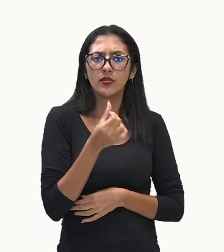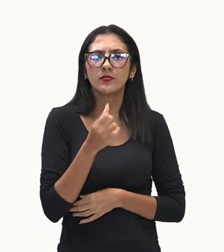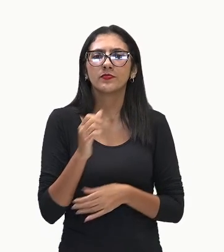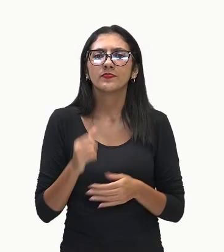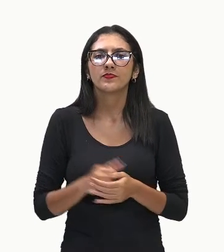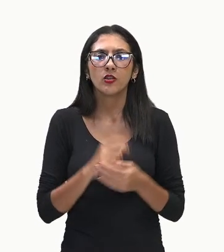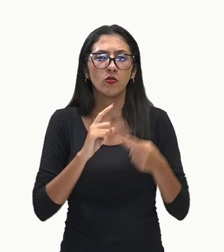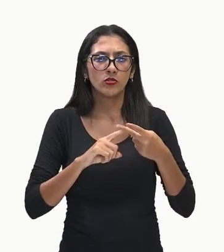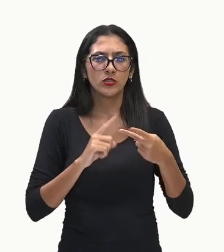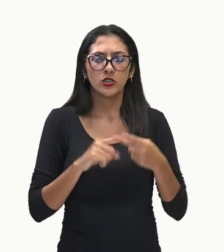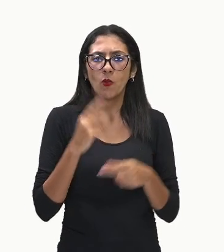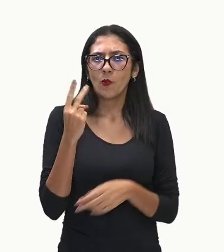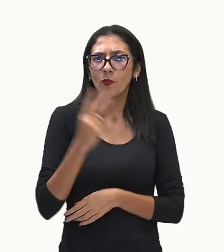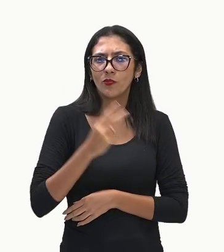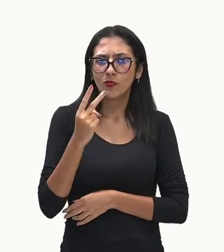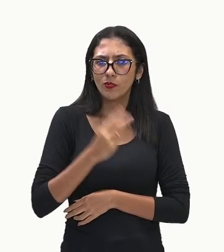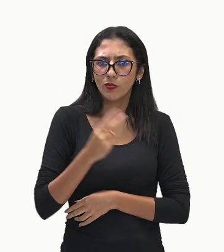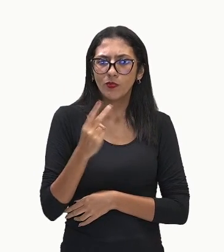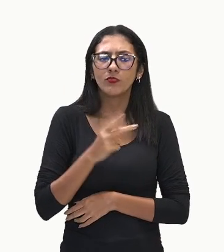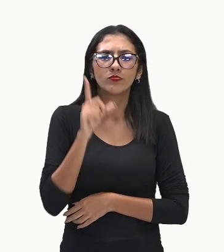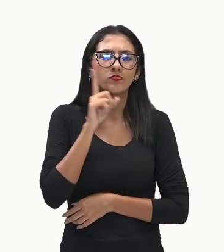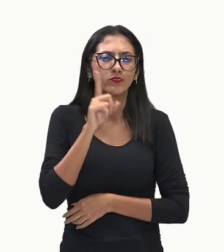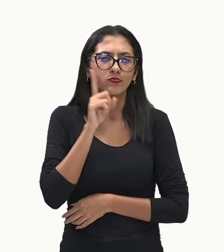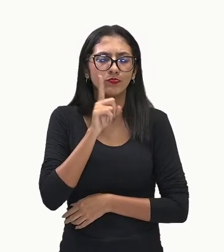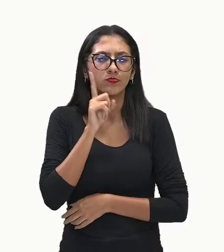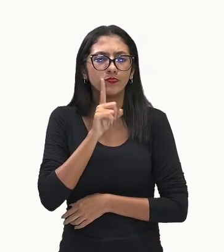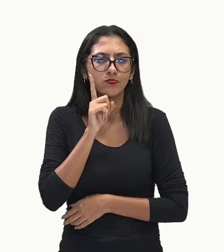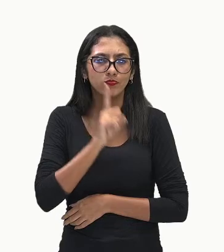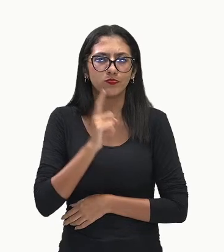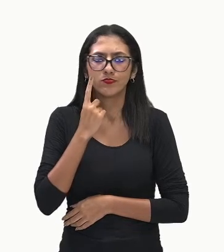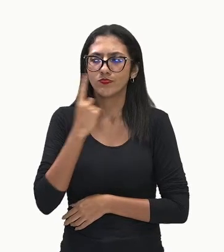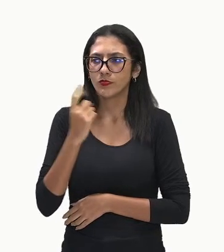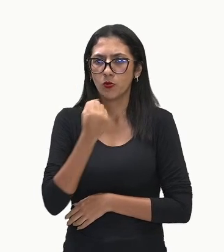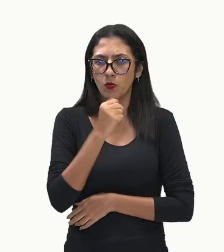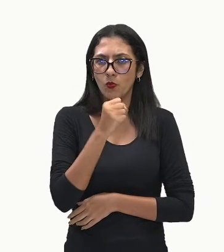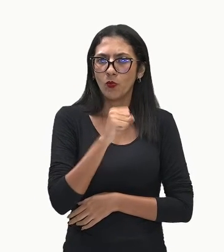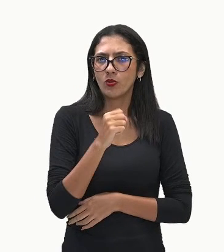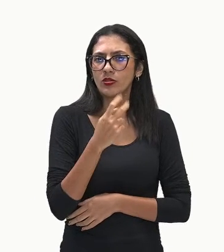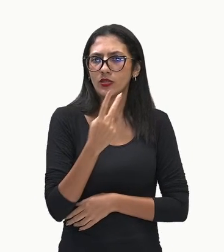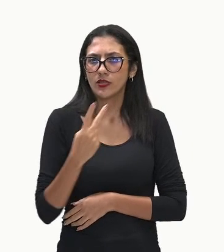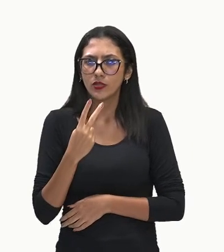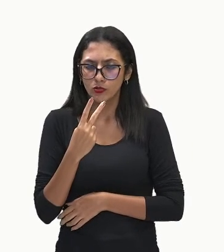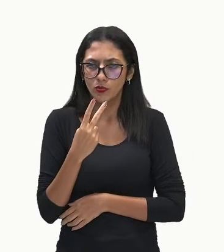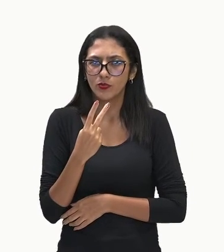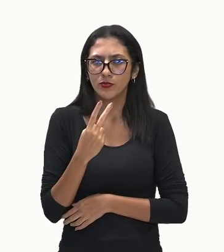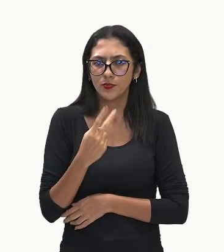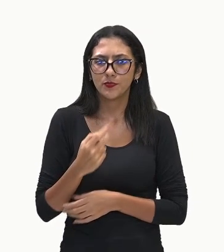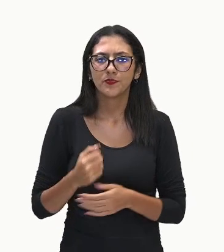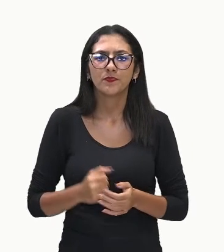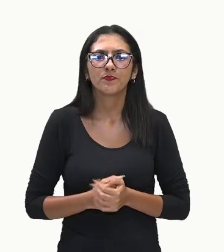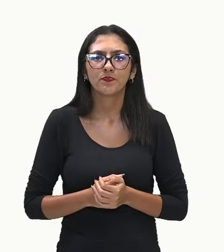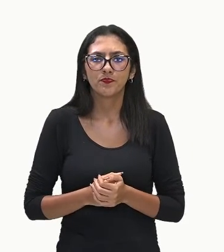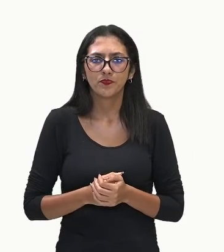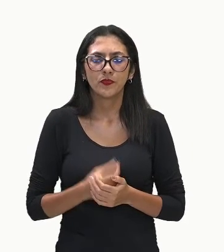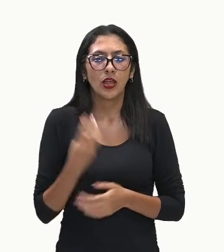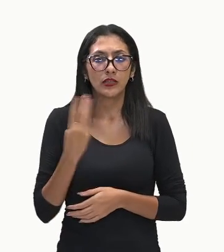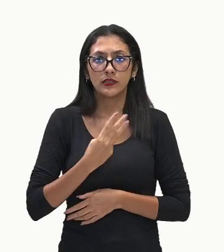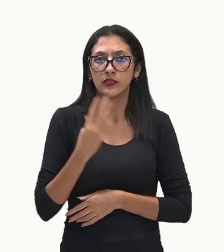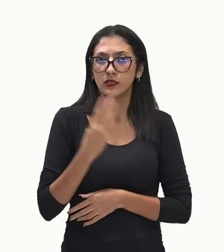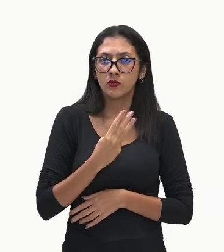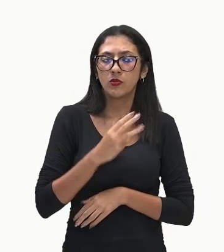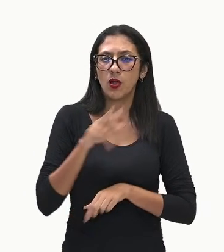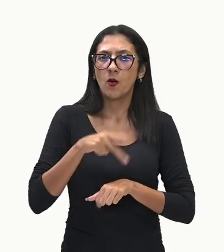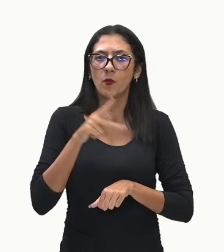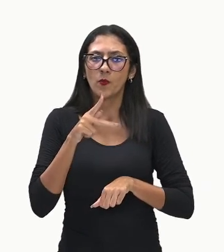Os Estados Unidos em segundo lugar com 82 milhares de toneladas de mel. Em terceiro lugar,